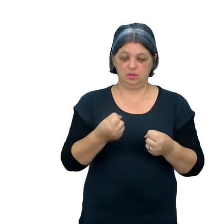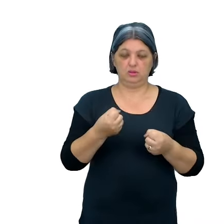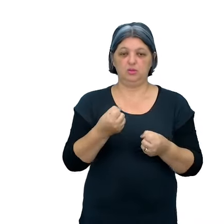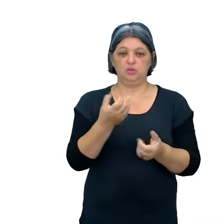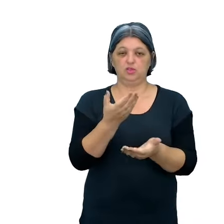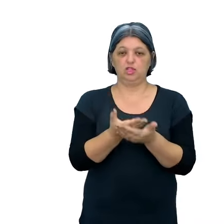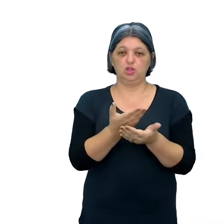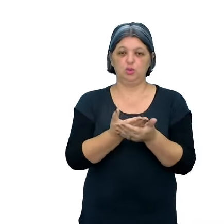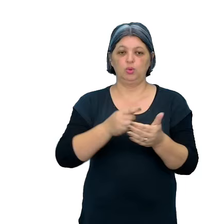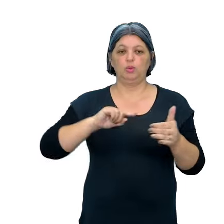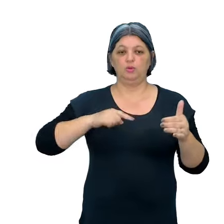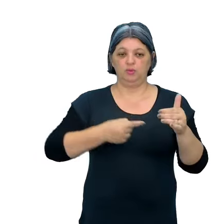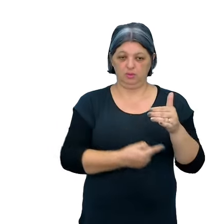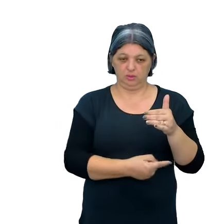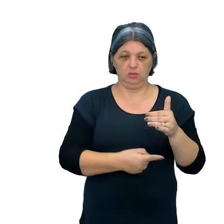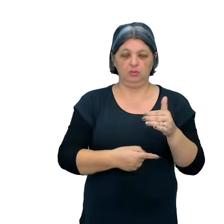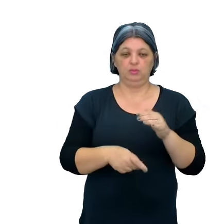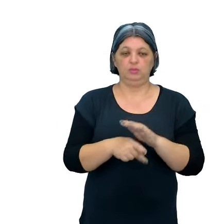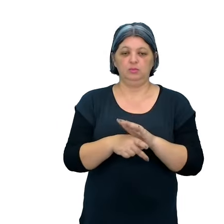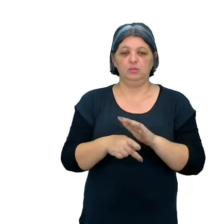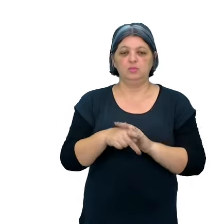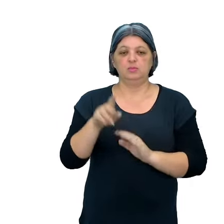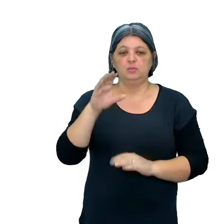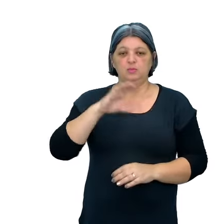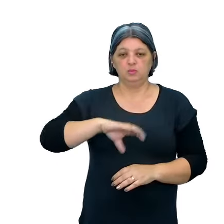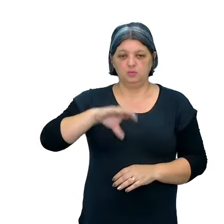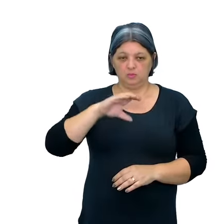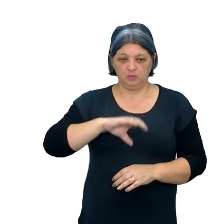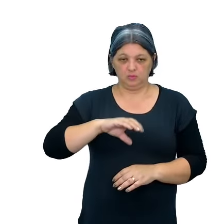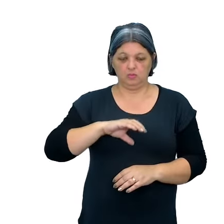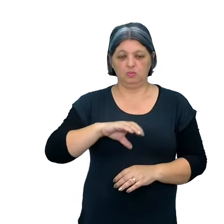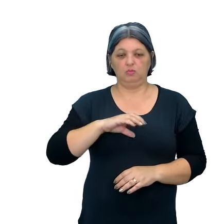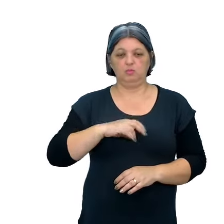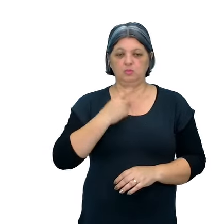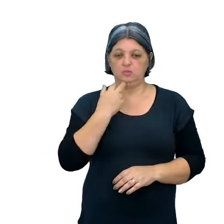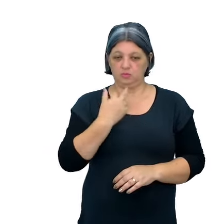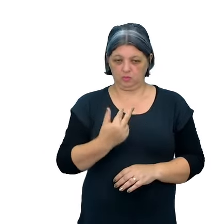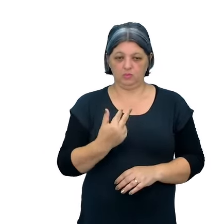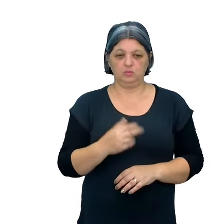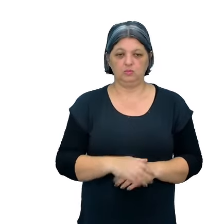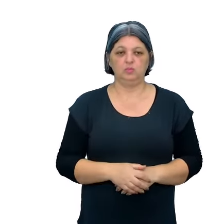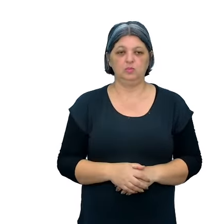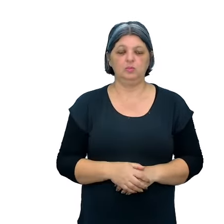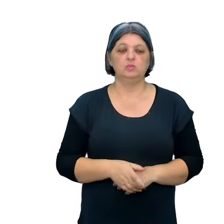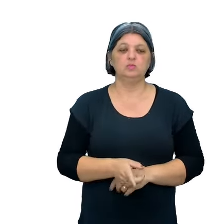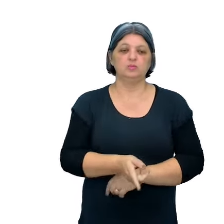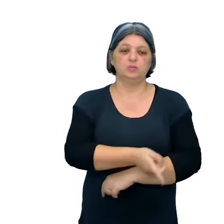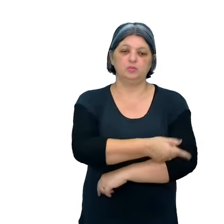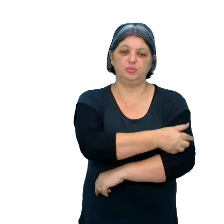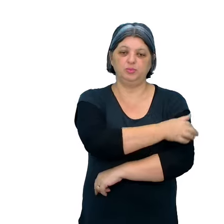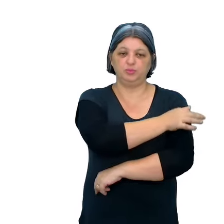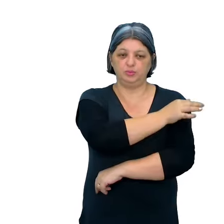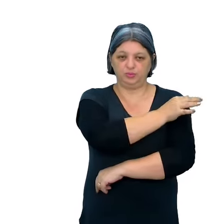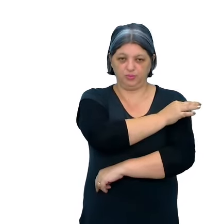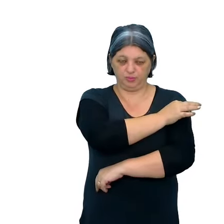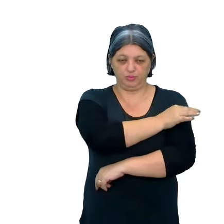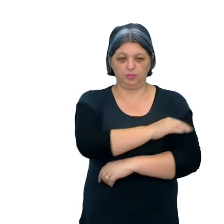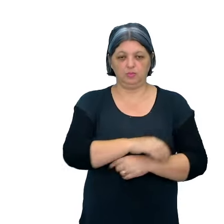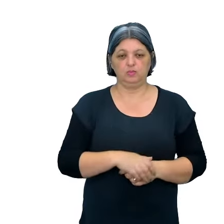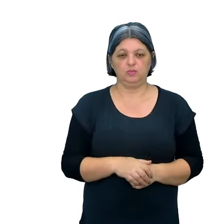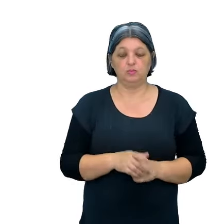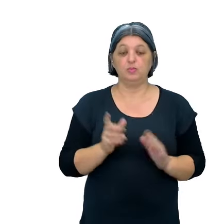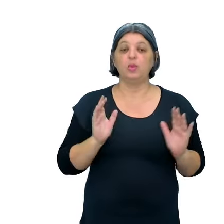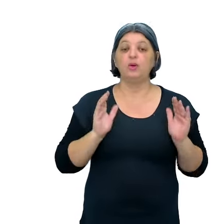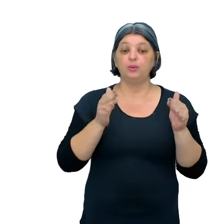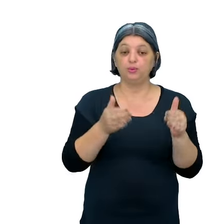aprofundamento, com o componente curricular língua portuguesa, anos finais do ensino fundamental, e então temos aí como enfoque